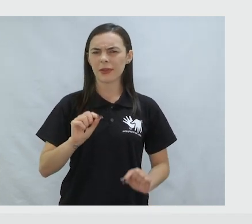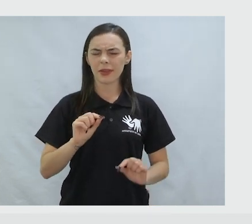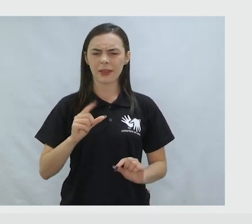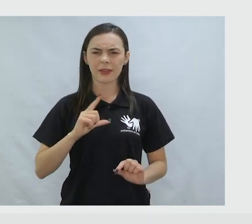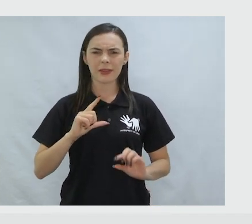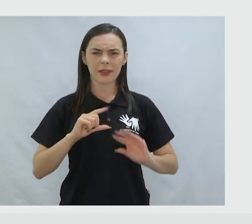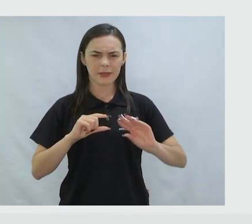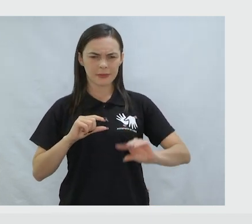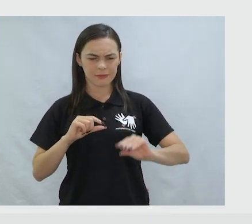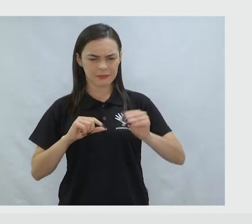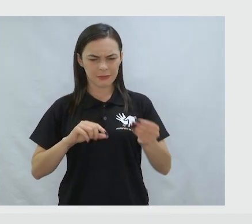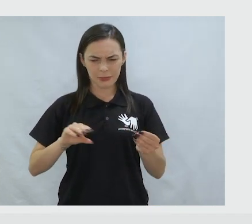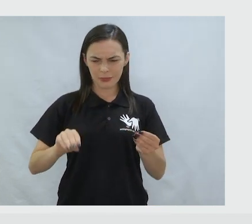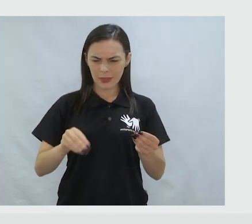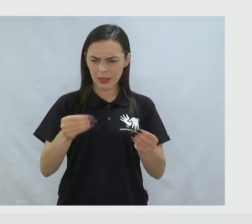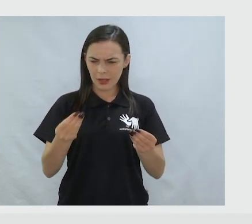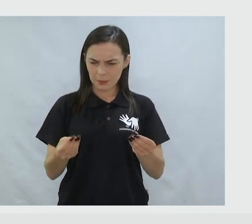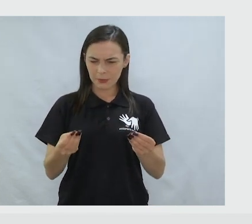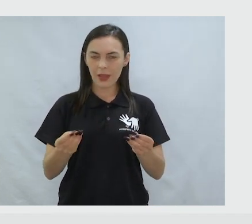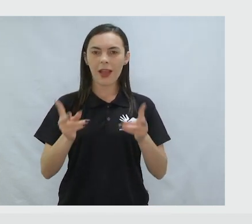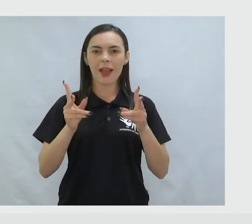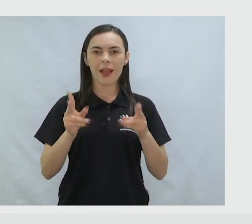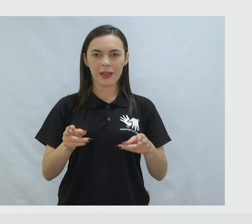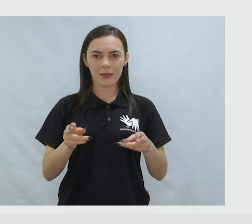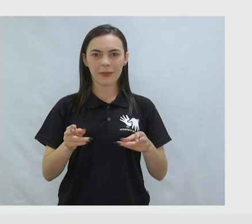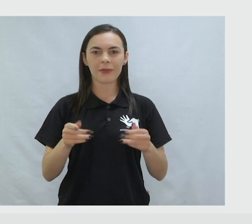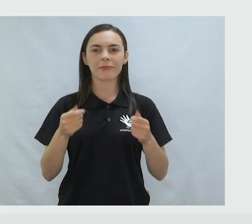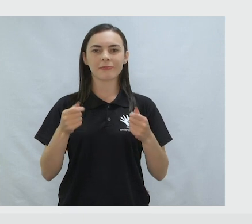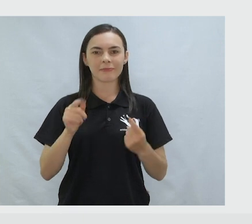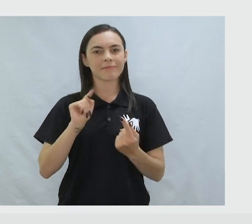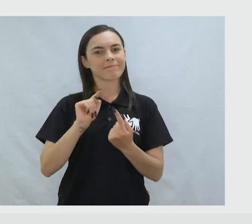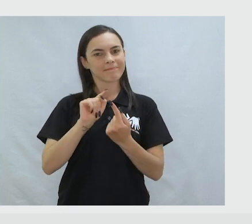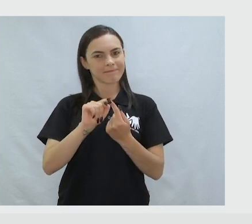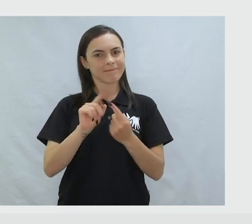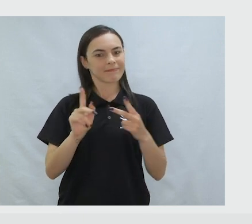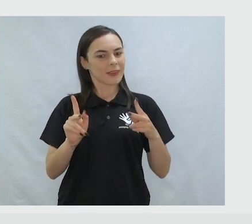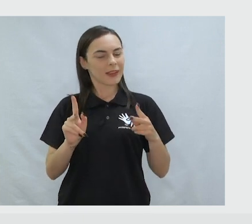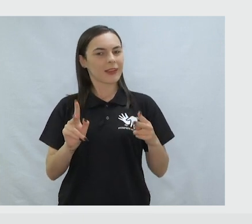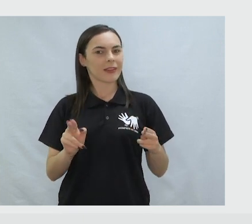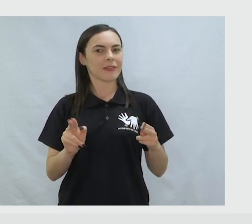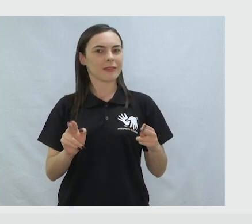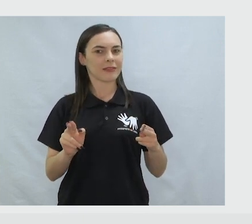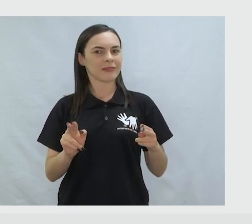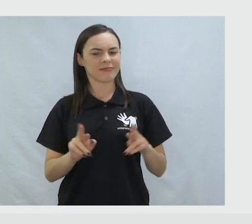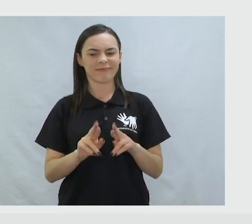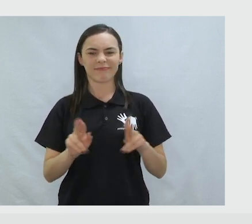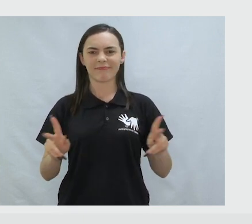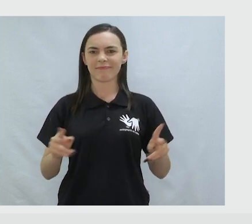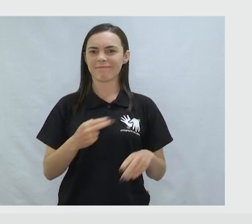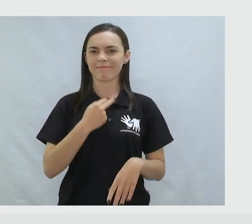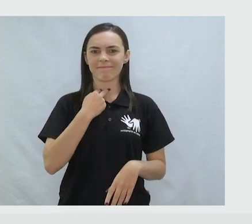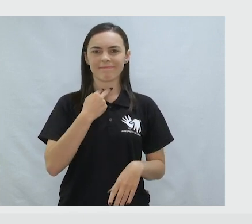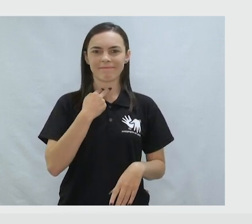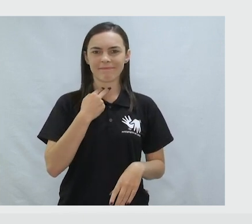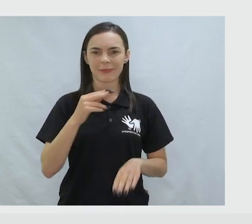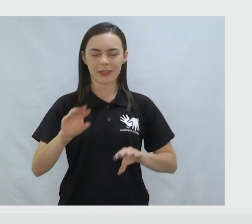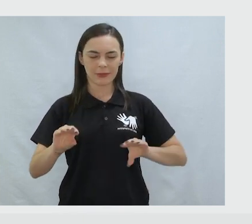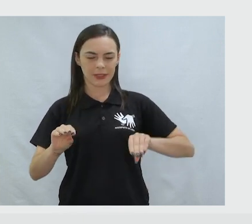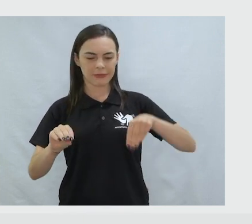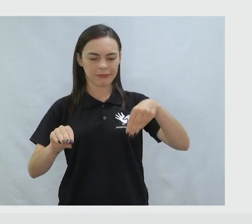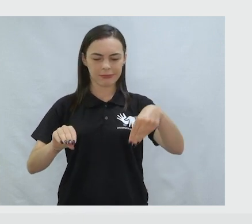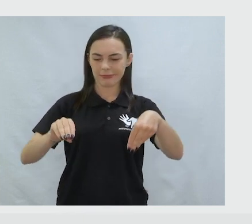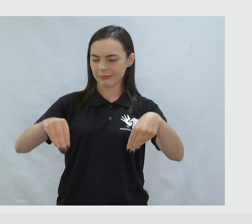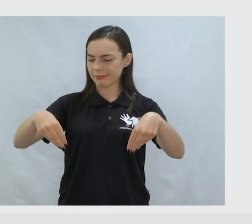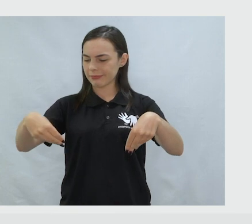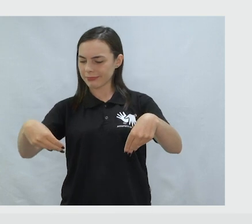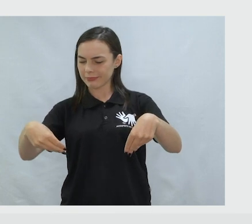da memória é aquele que tem duas peças iguais e que a gente tem que achar as duas peças iguais em